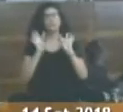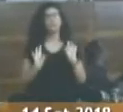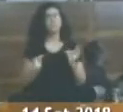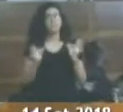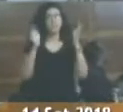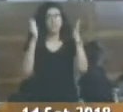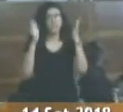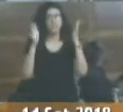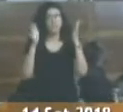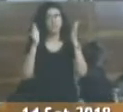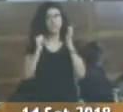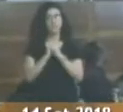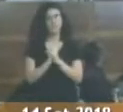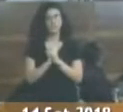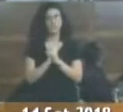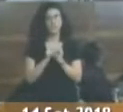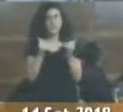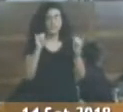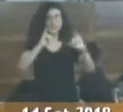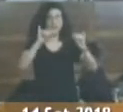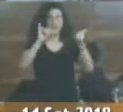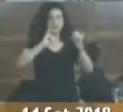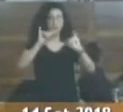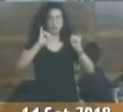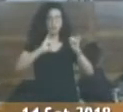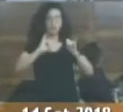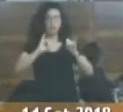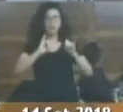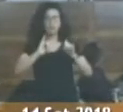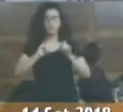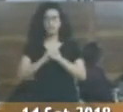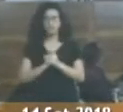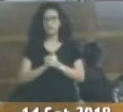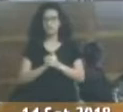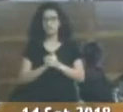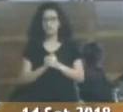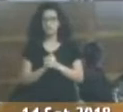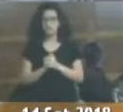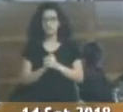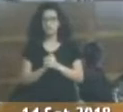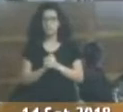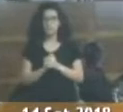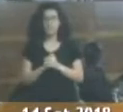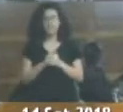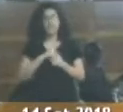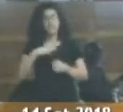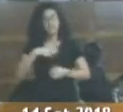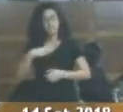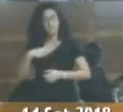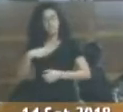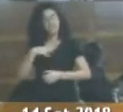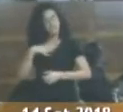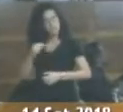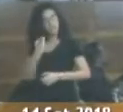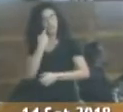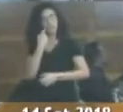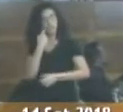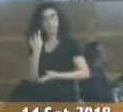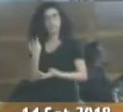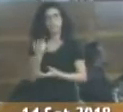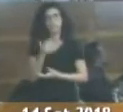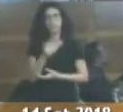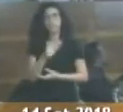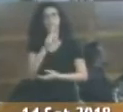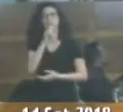de cultivo em laboratório, ou seja, de reprodução. Então, pegar espécies que estejam ameaçadas, por exemplo, o